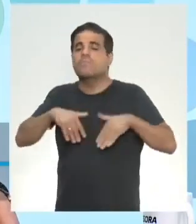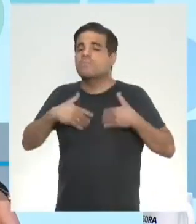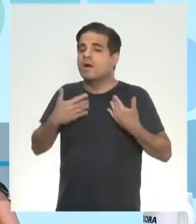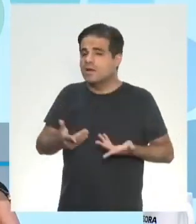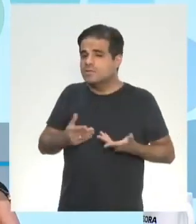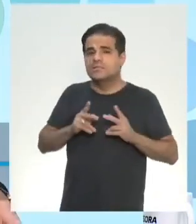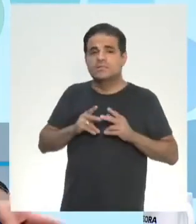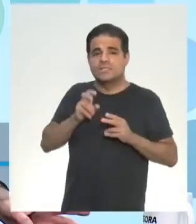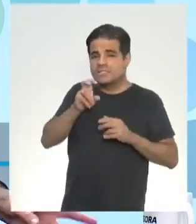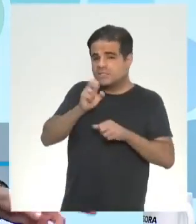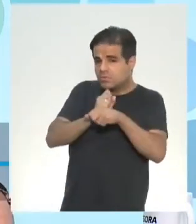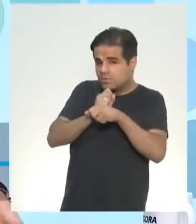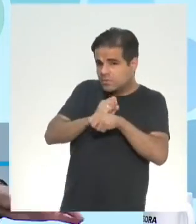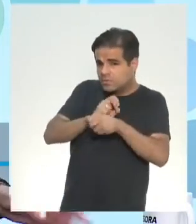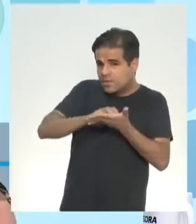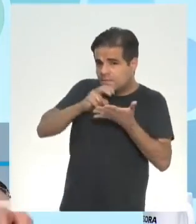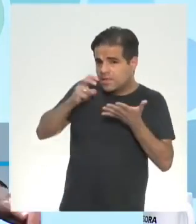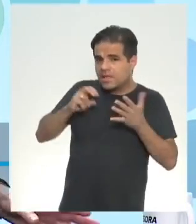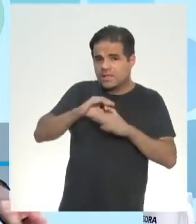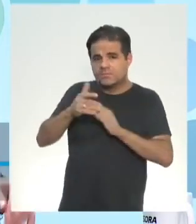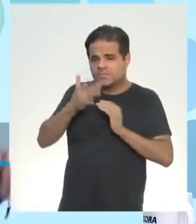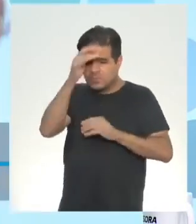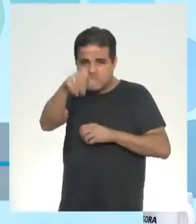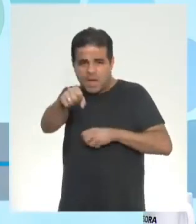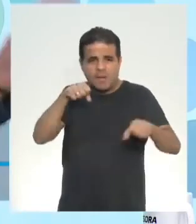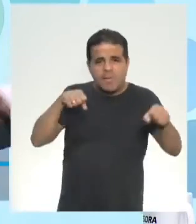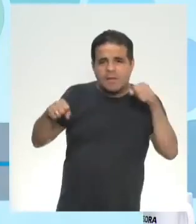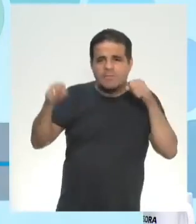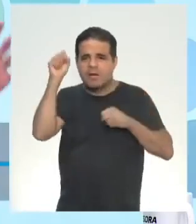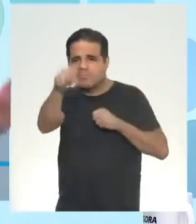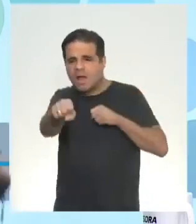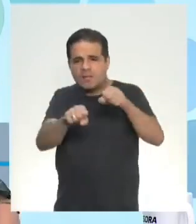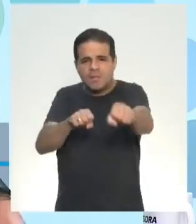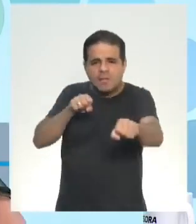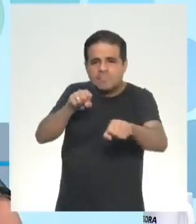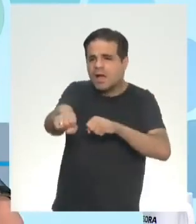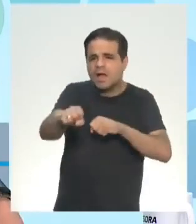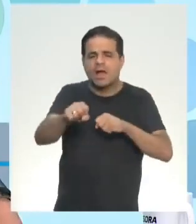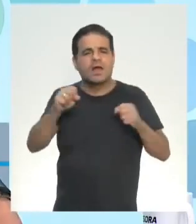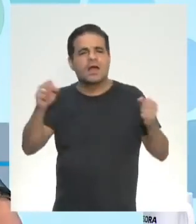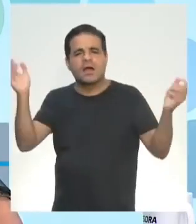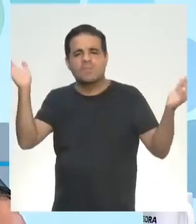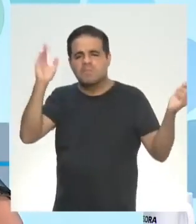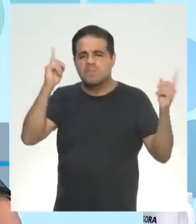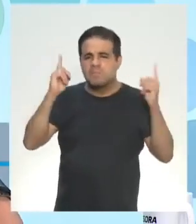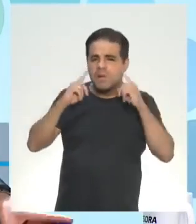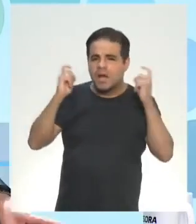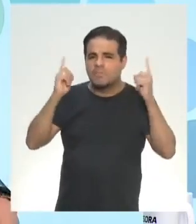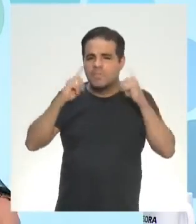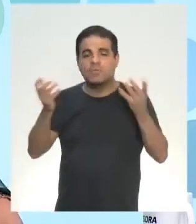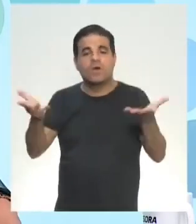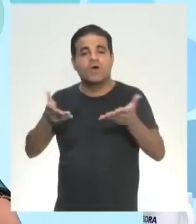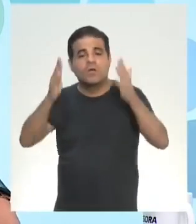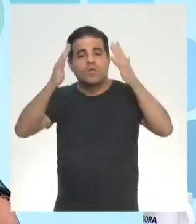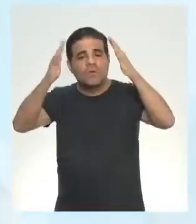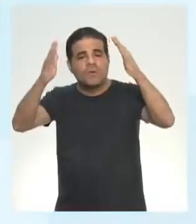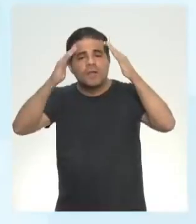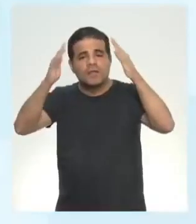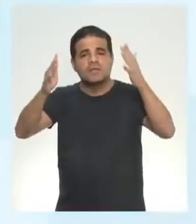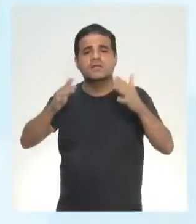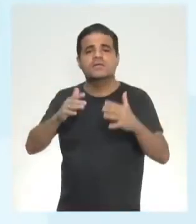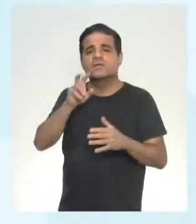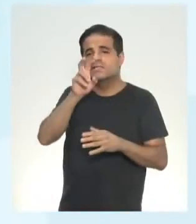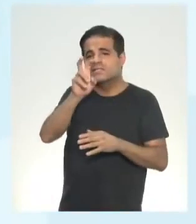tempo, 5 da manhã, todo mundo abrindo a porta, pá, pá, pá, aquele barulhão. Tal. Então, vamos à reflexão.